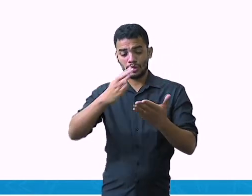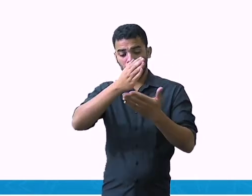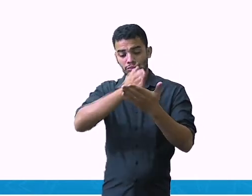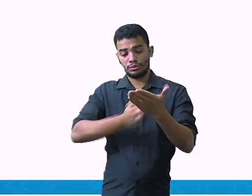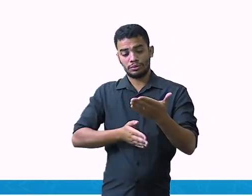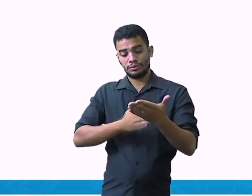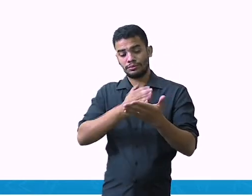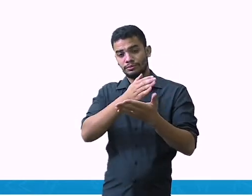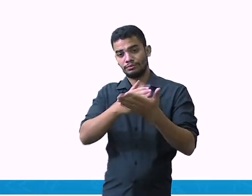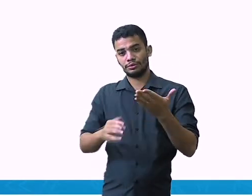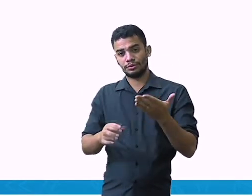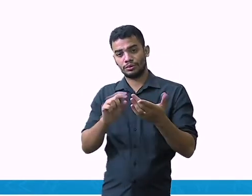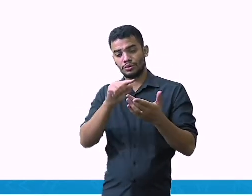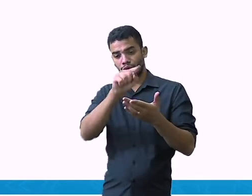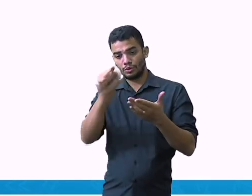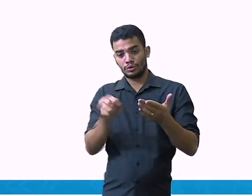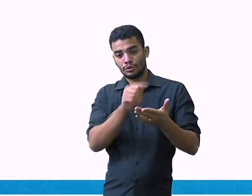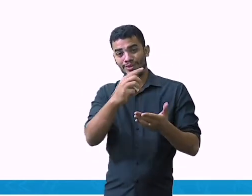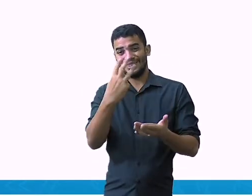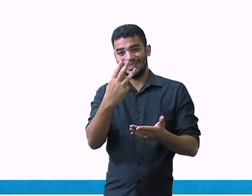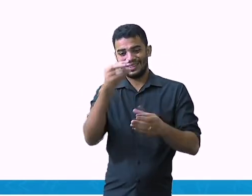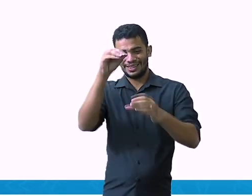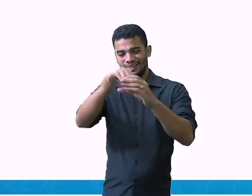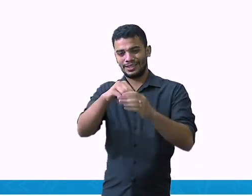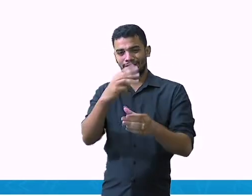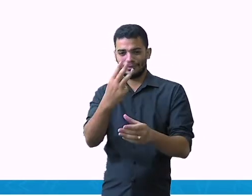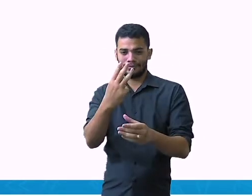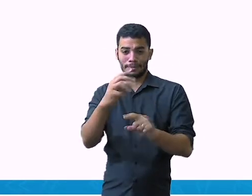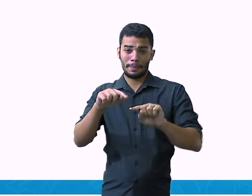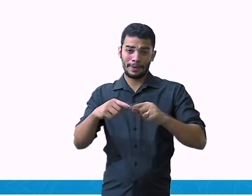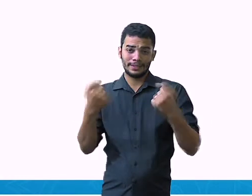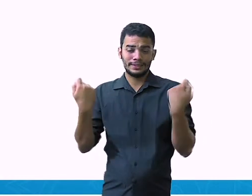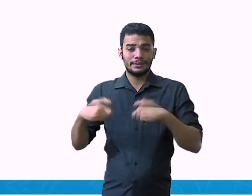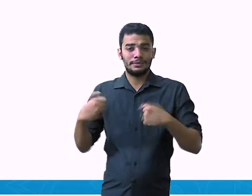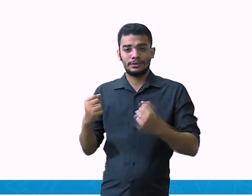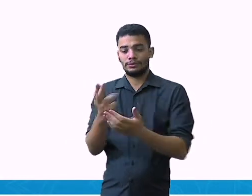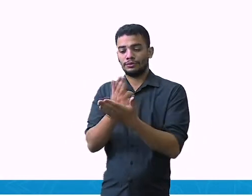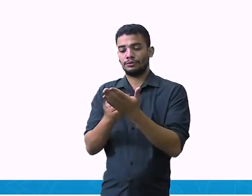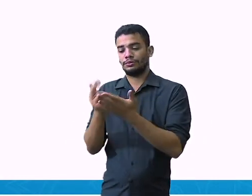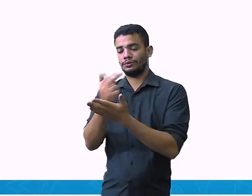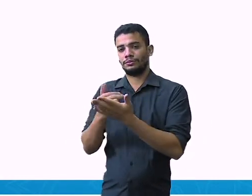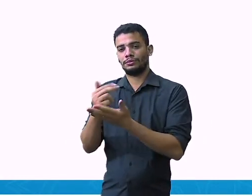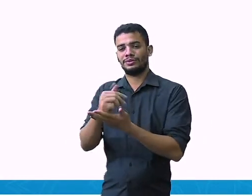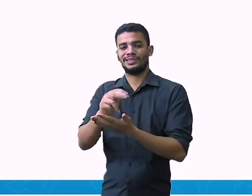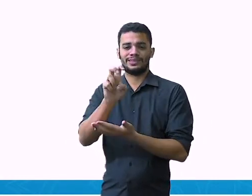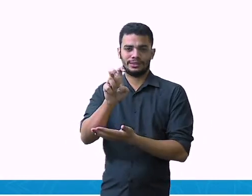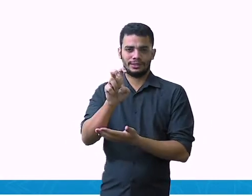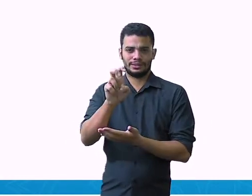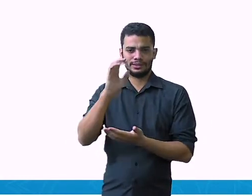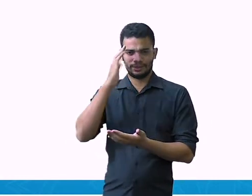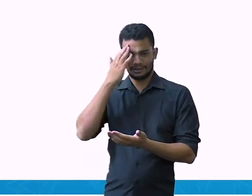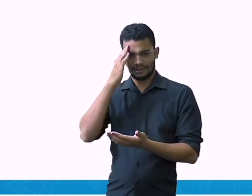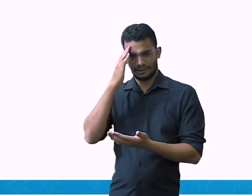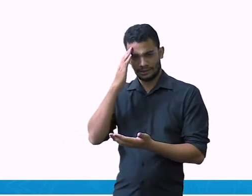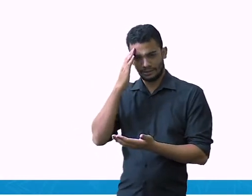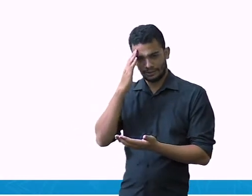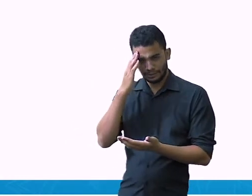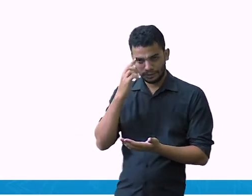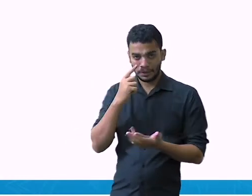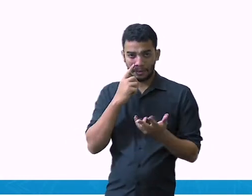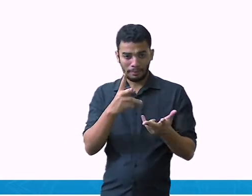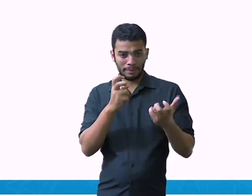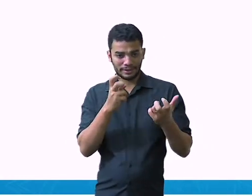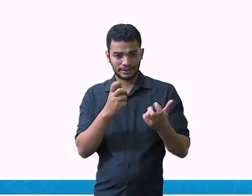E que eu preciso colorir 5. Então, ele coloriu um círculo inteiro e mais